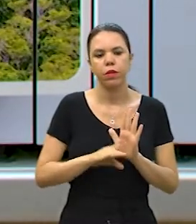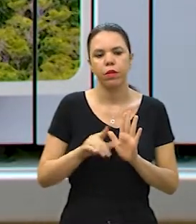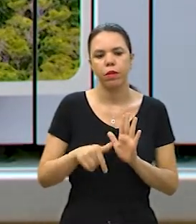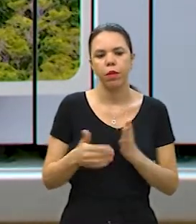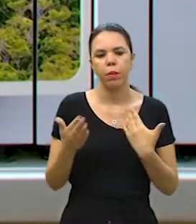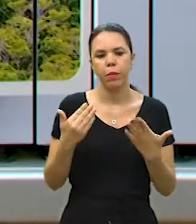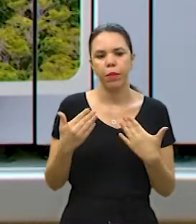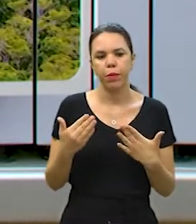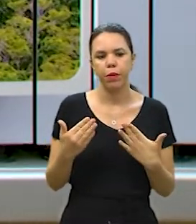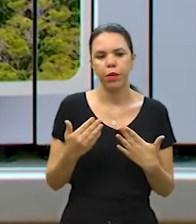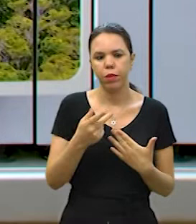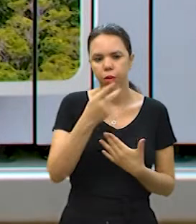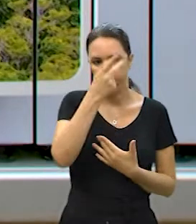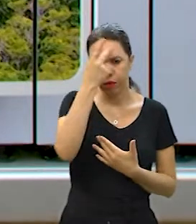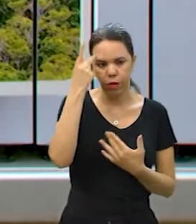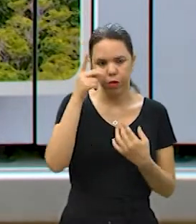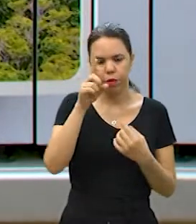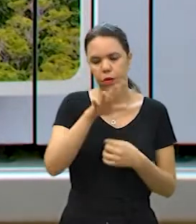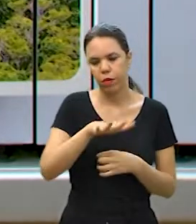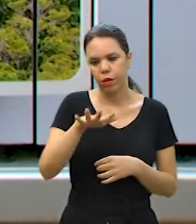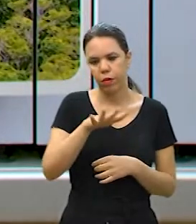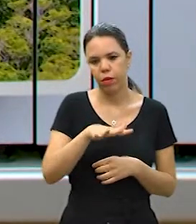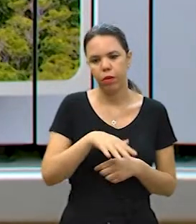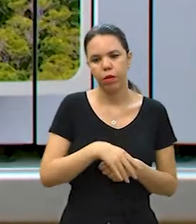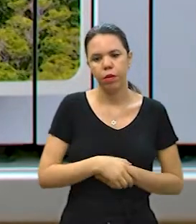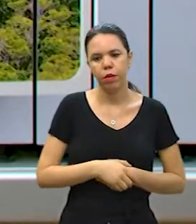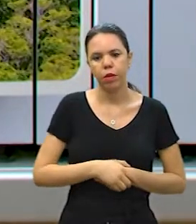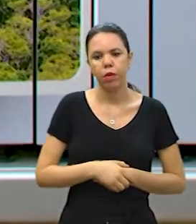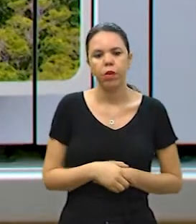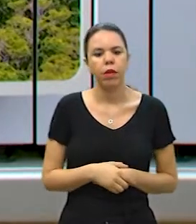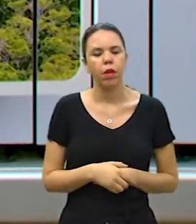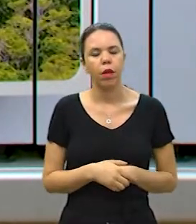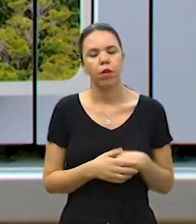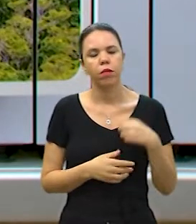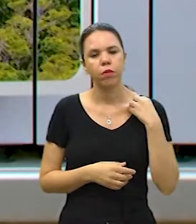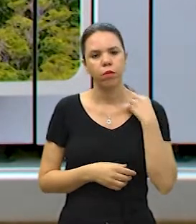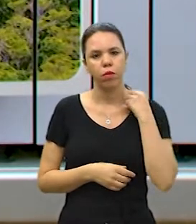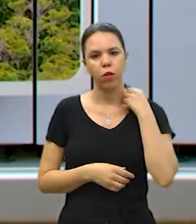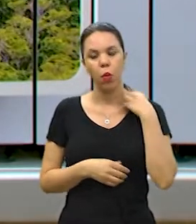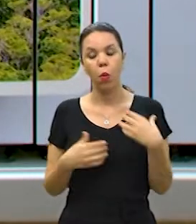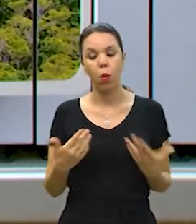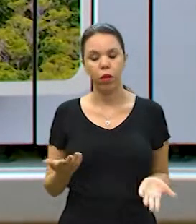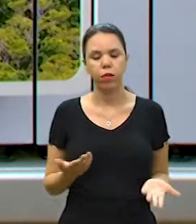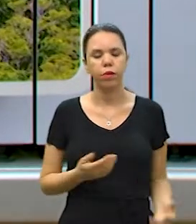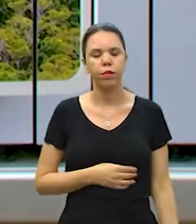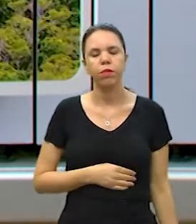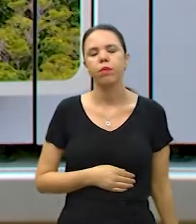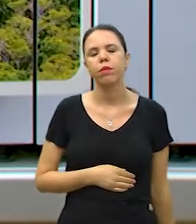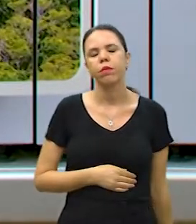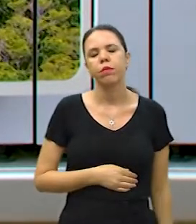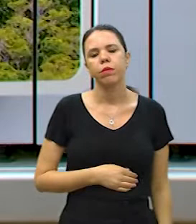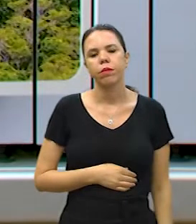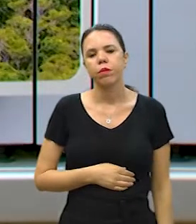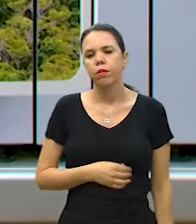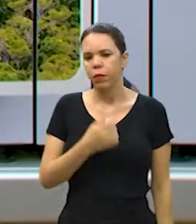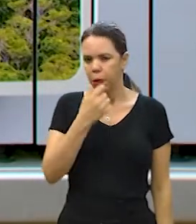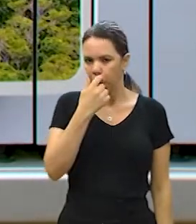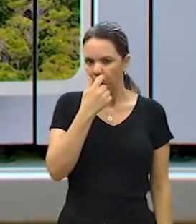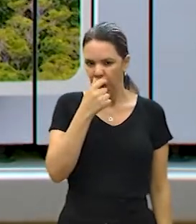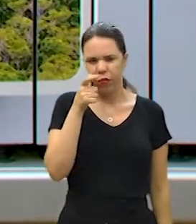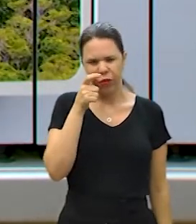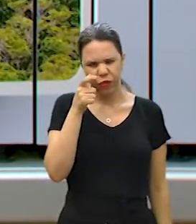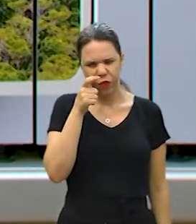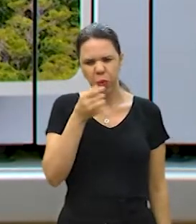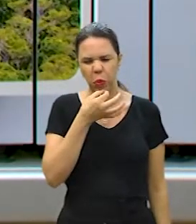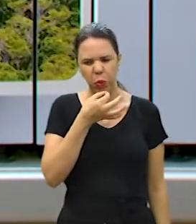planificar isso no debate com essas pessoas, né? E isso, quando nós